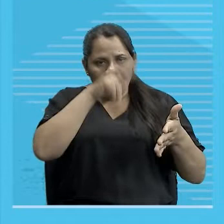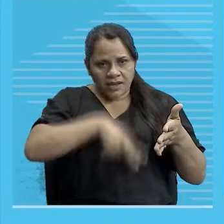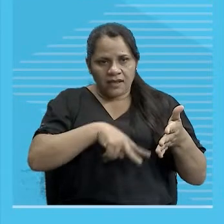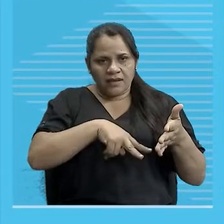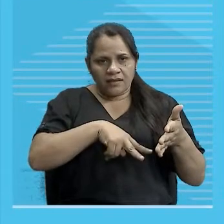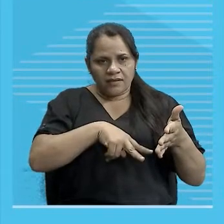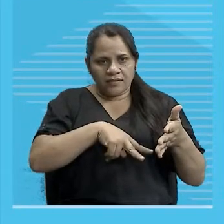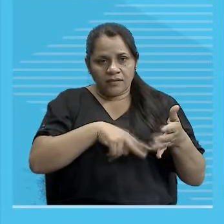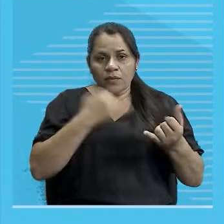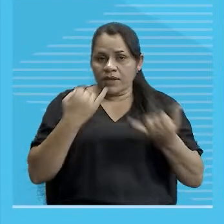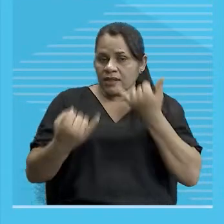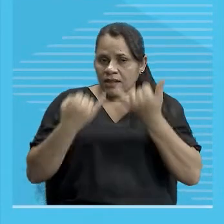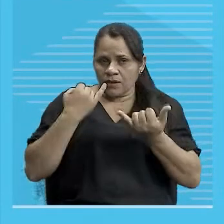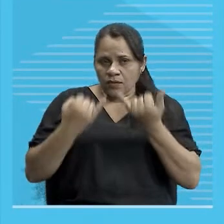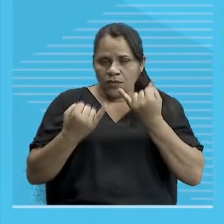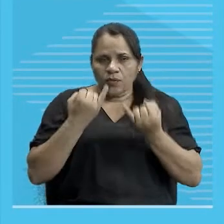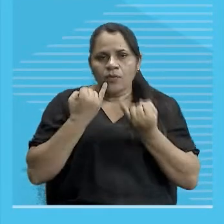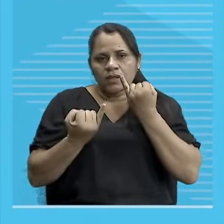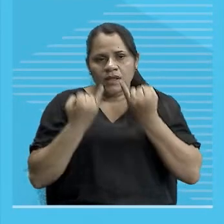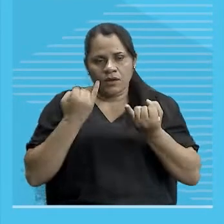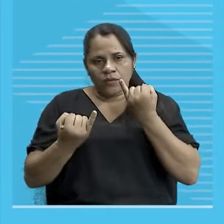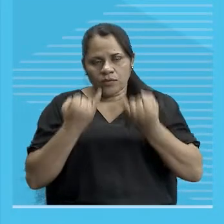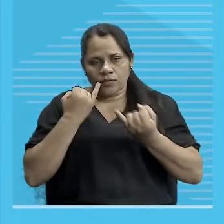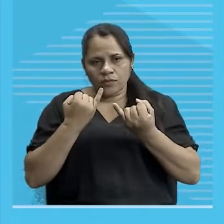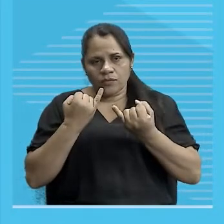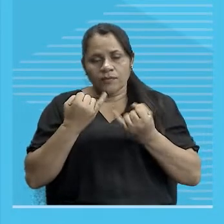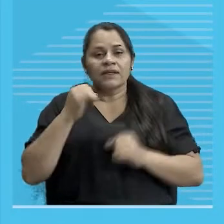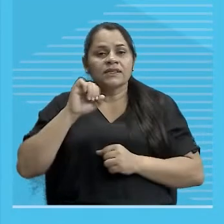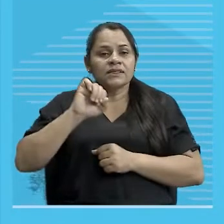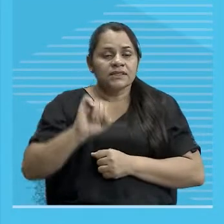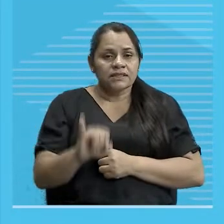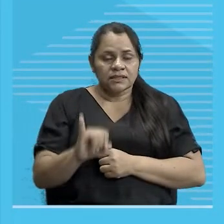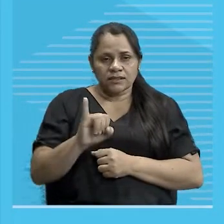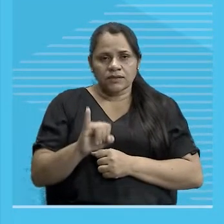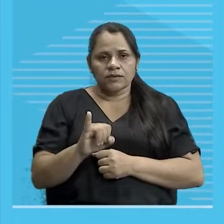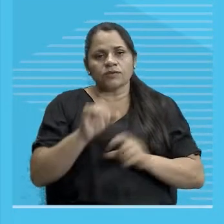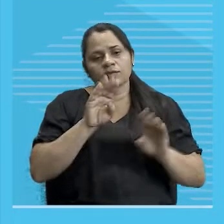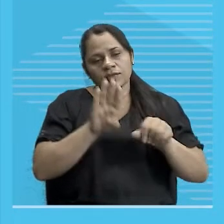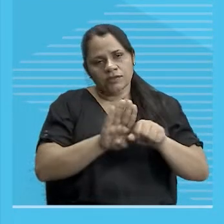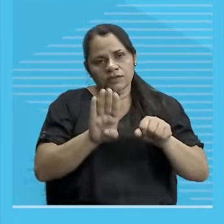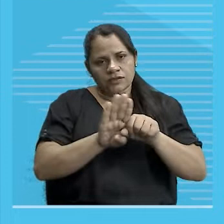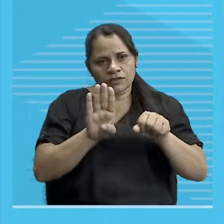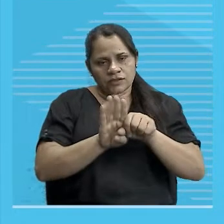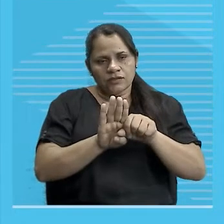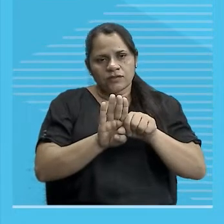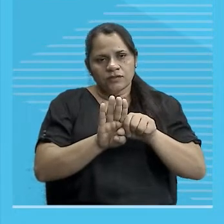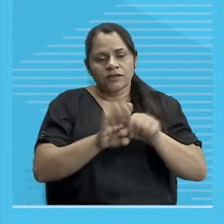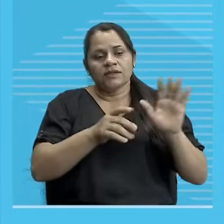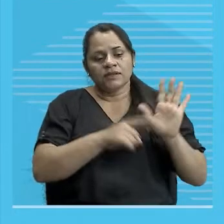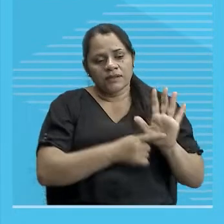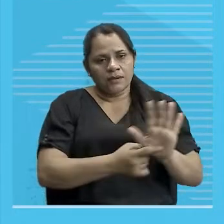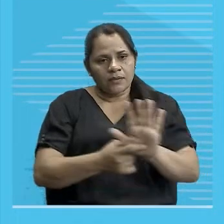interlocutor, se o substantivo feminino está especificado, não tem como manter o artigo definido.